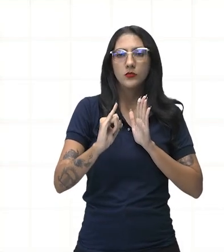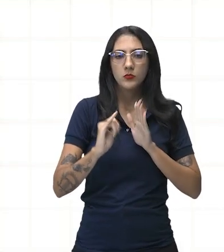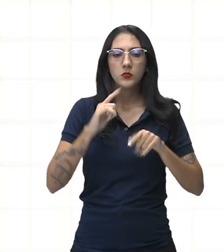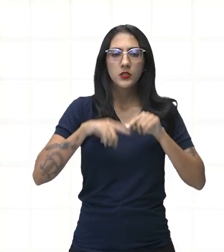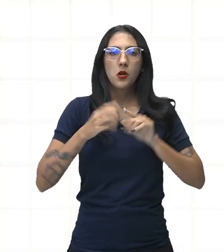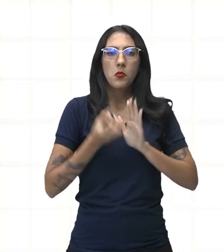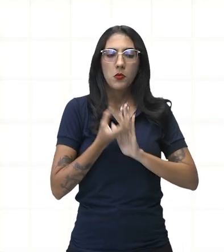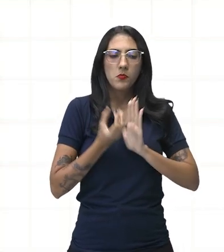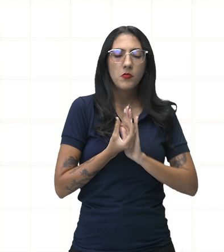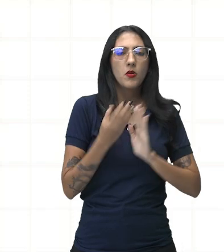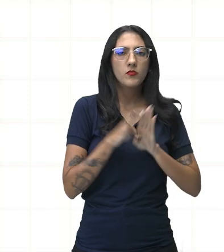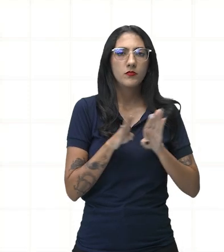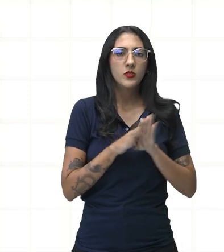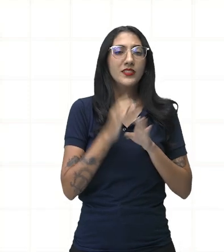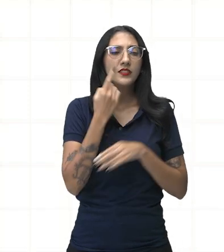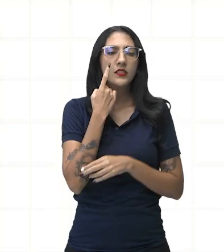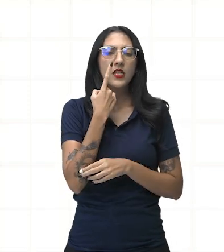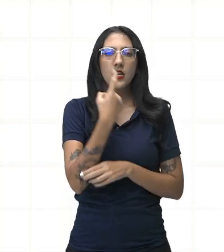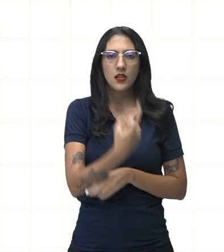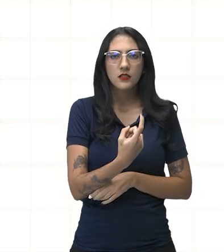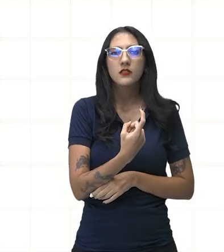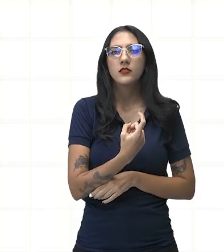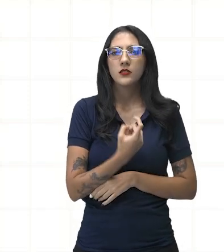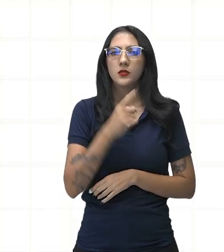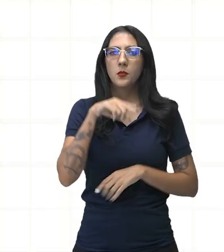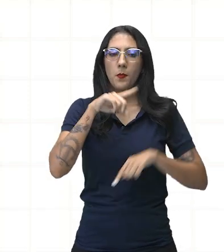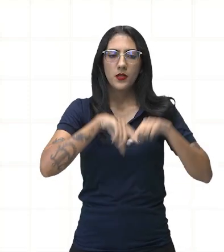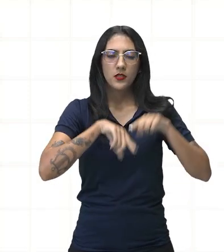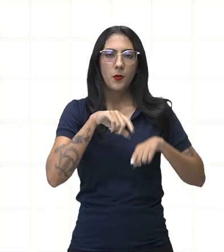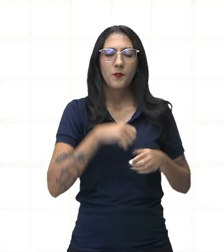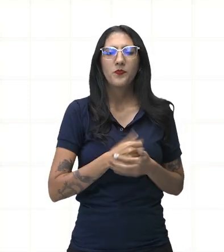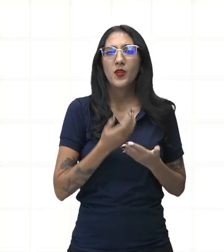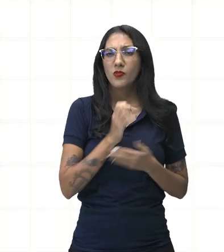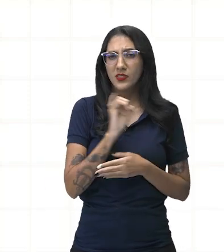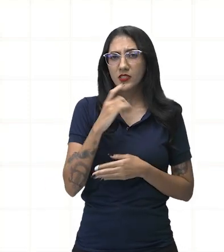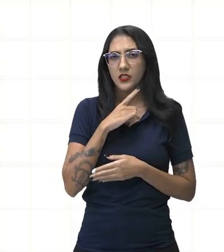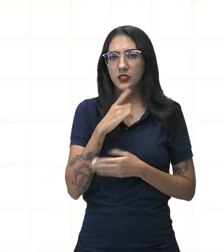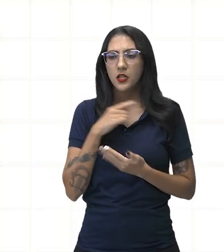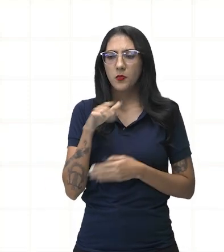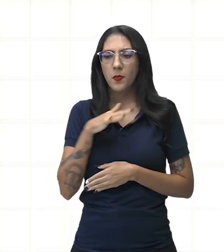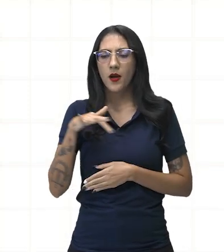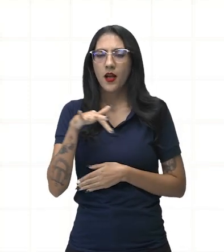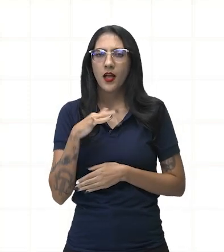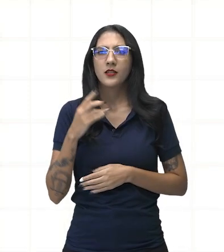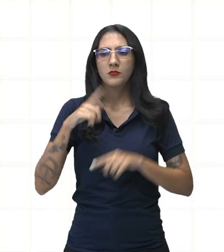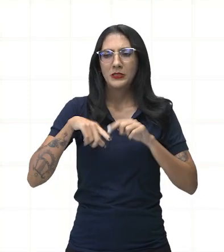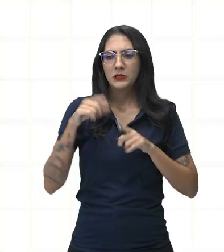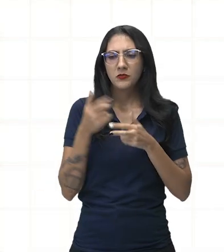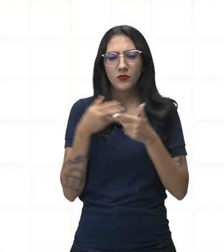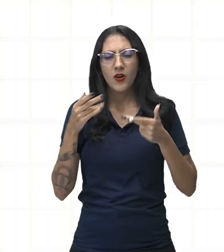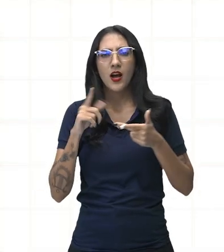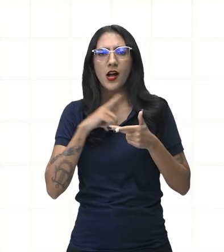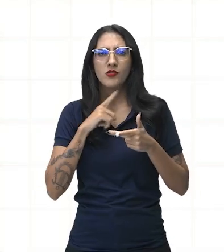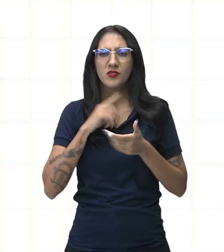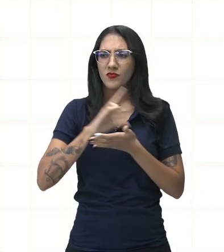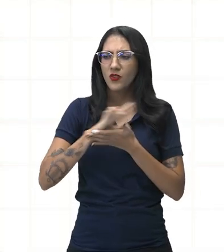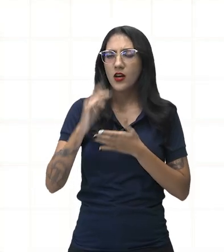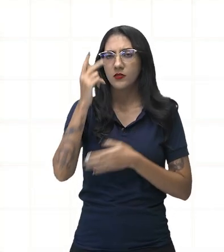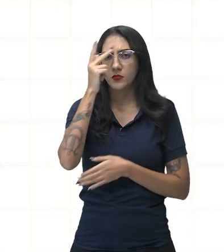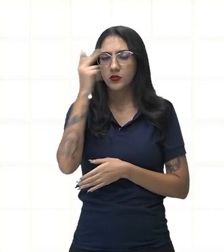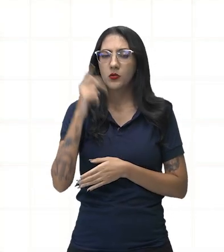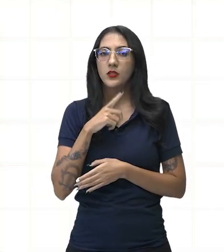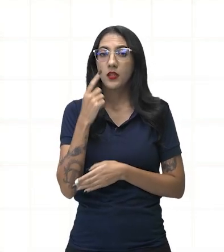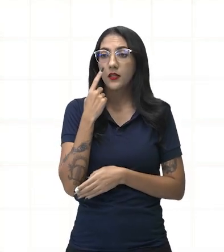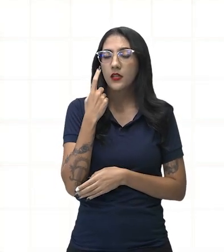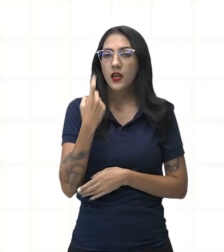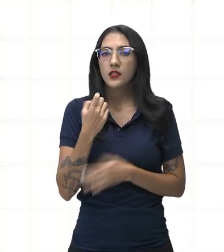da procura de determinados produtos. Por quê? Se eu tenho um mercado consumidor abundante, né, onde tem muita gente,